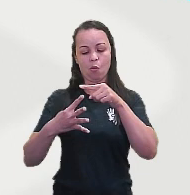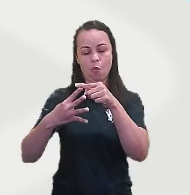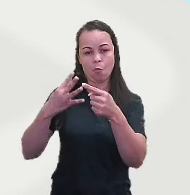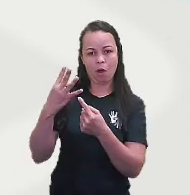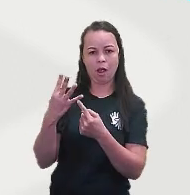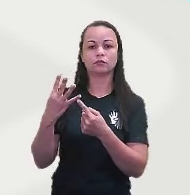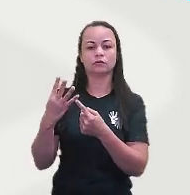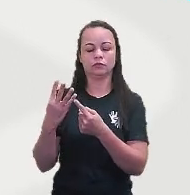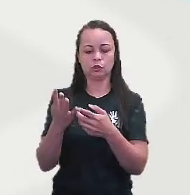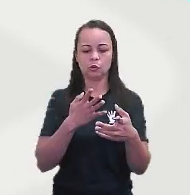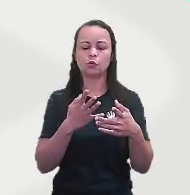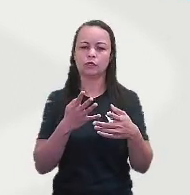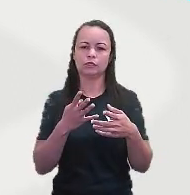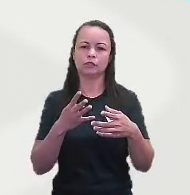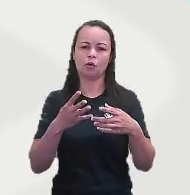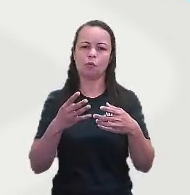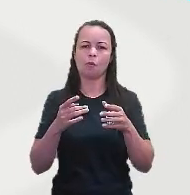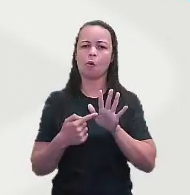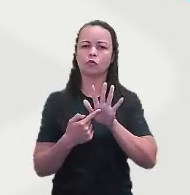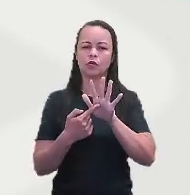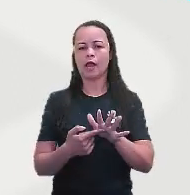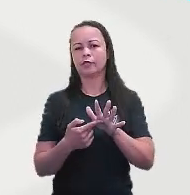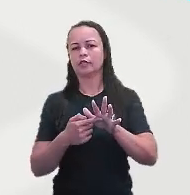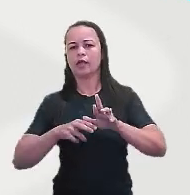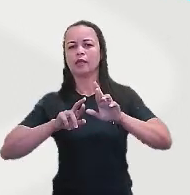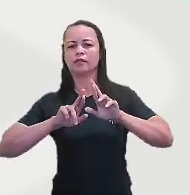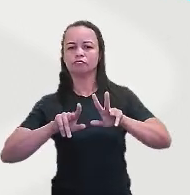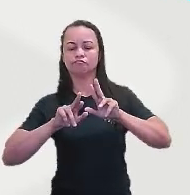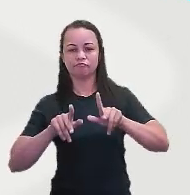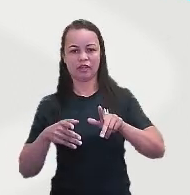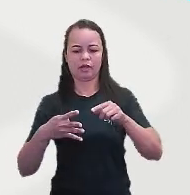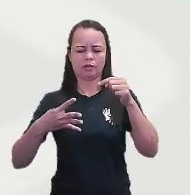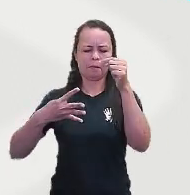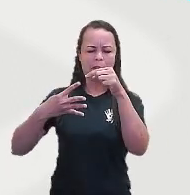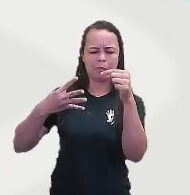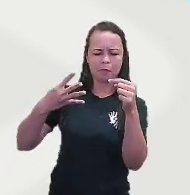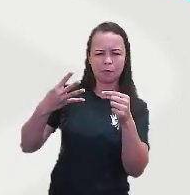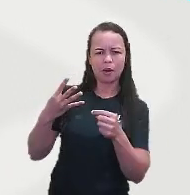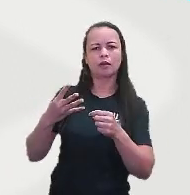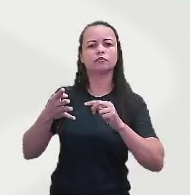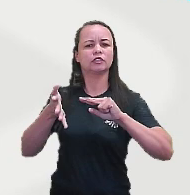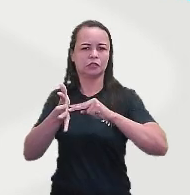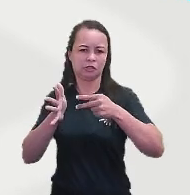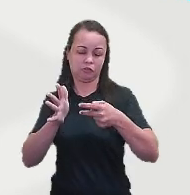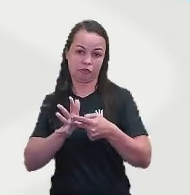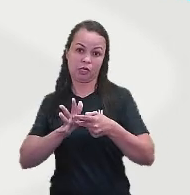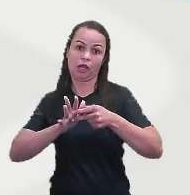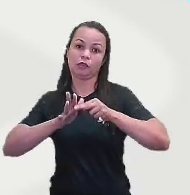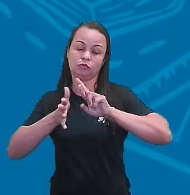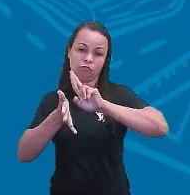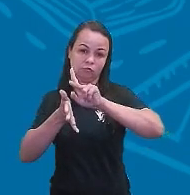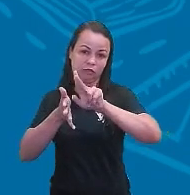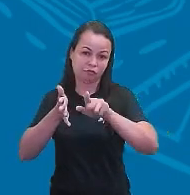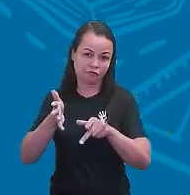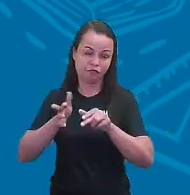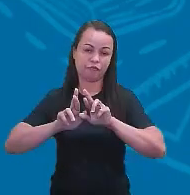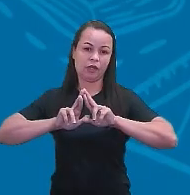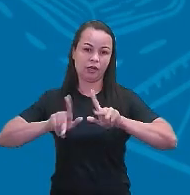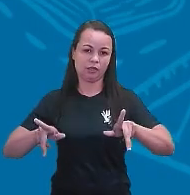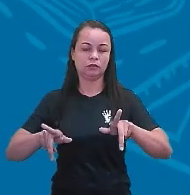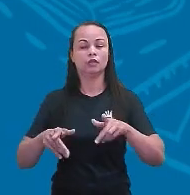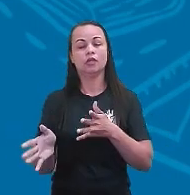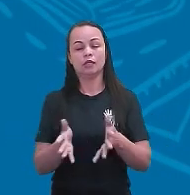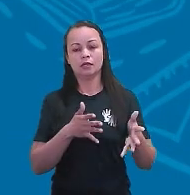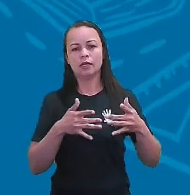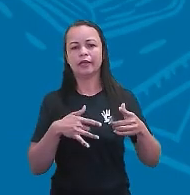em diferentes situações. Ou seja, cada um deles tem um significado, cada um deles, e vai